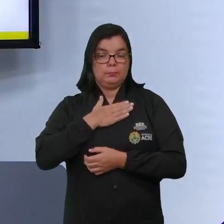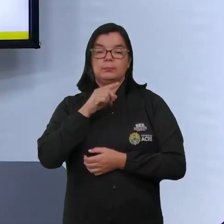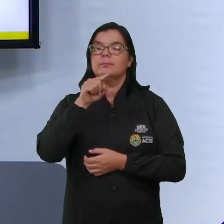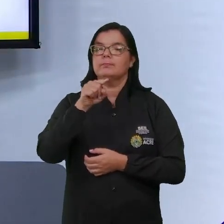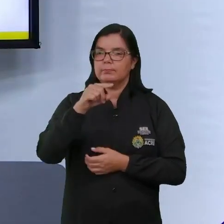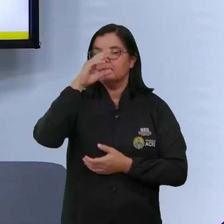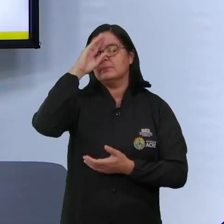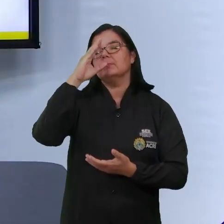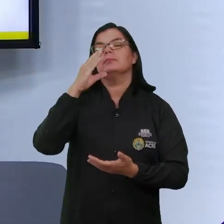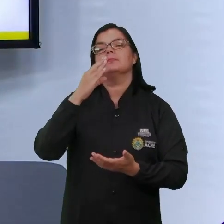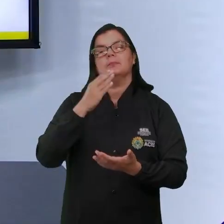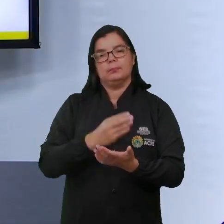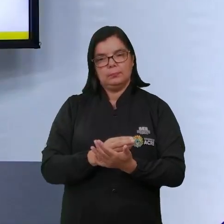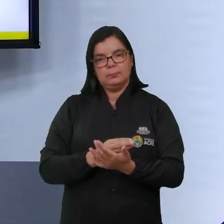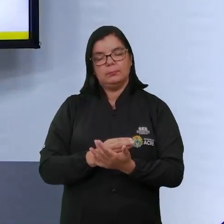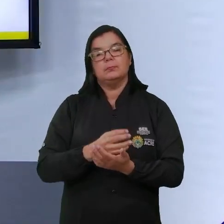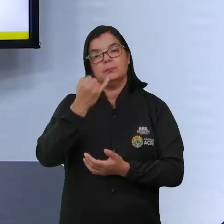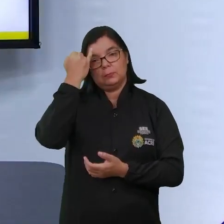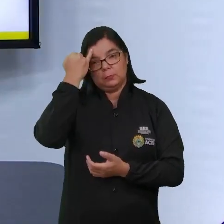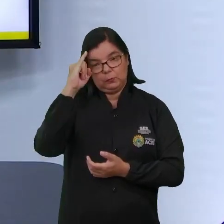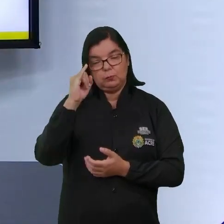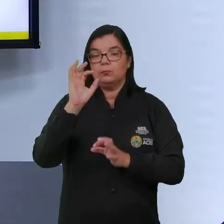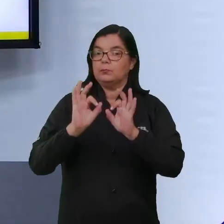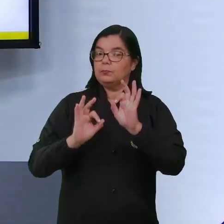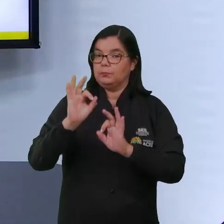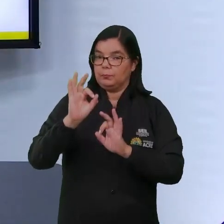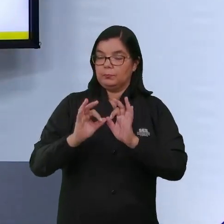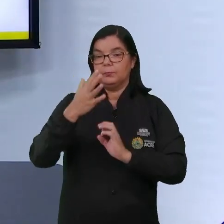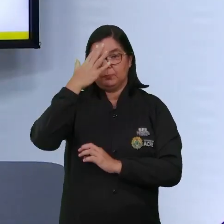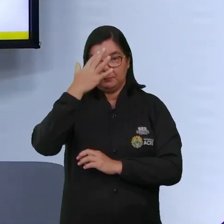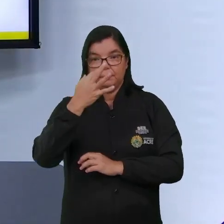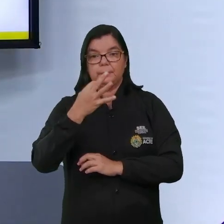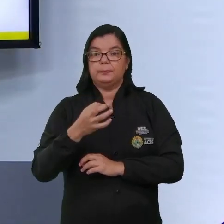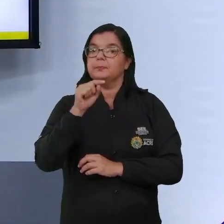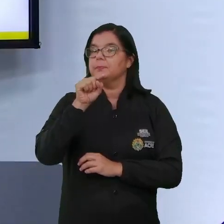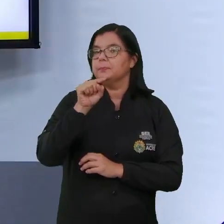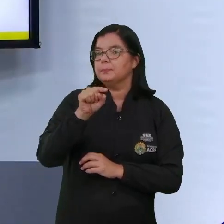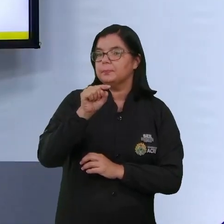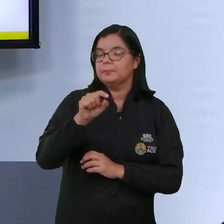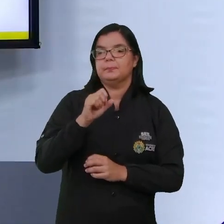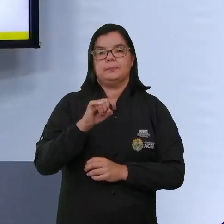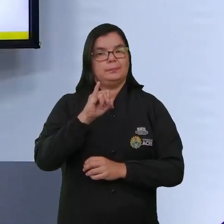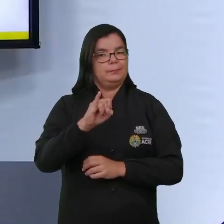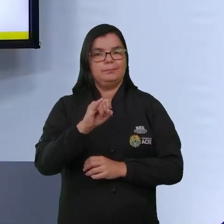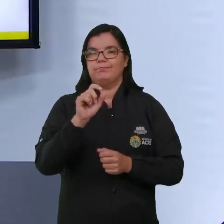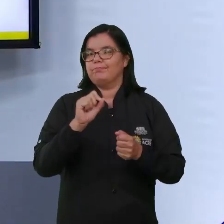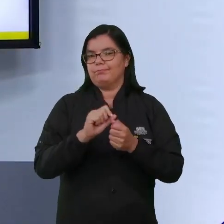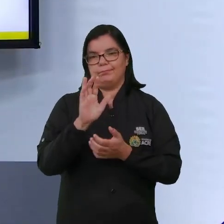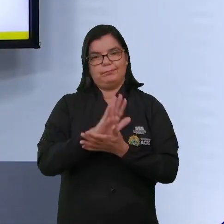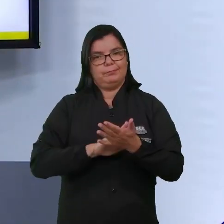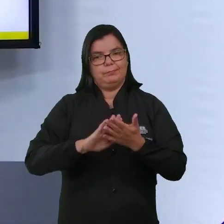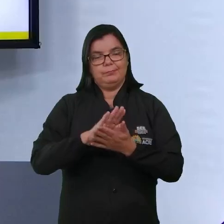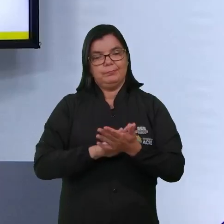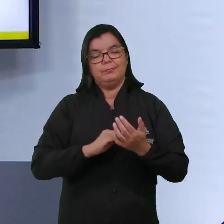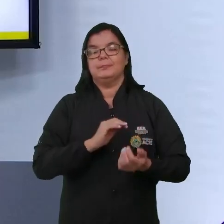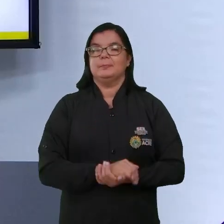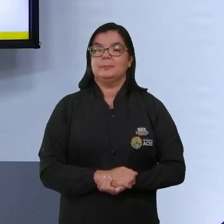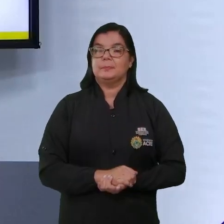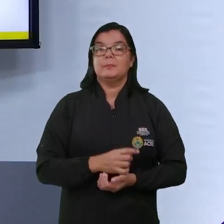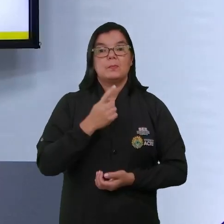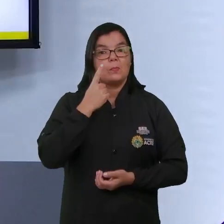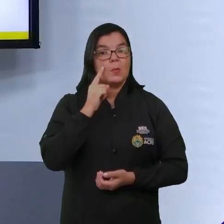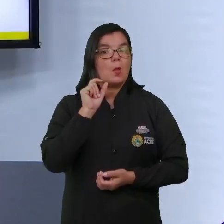você acredite que essa ideia ela foi produzida justamente por você, sendo que não foi. E aí é quando você